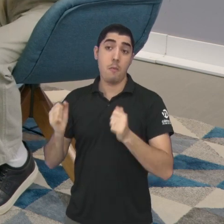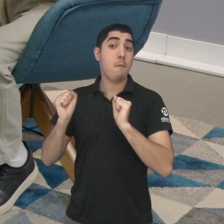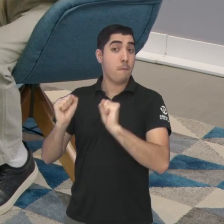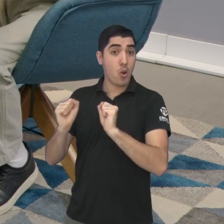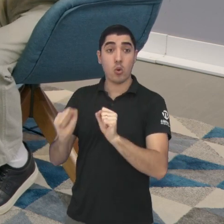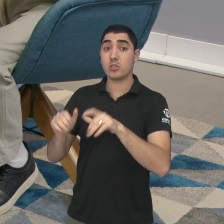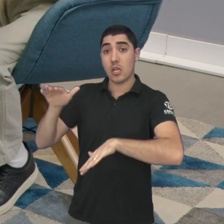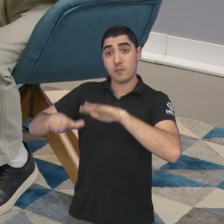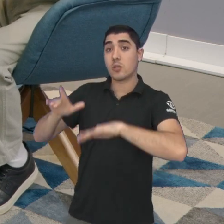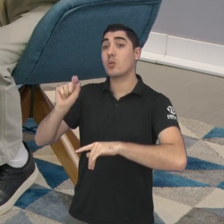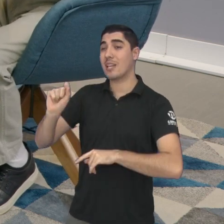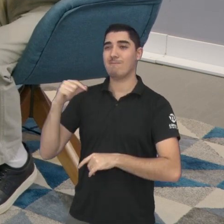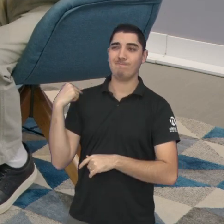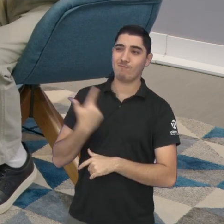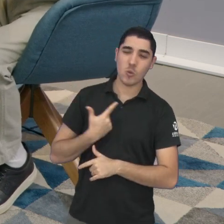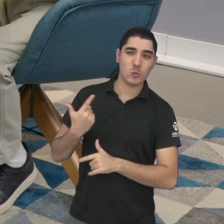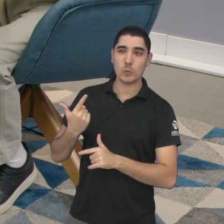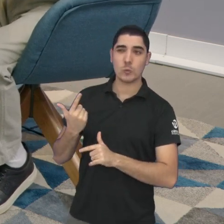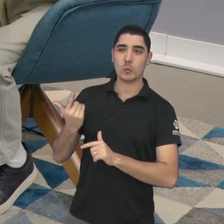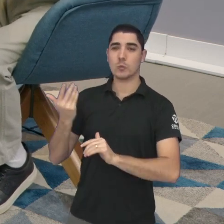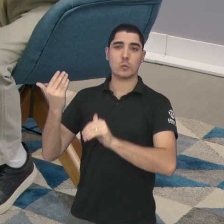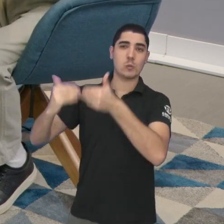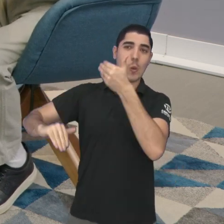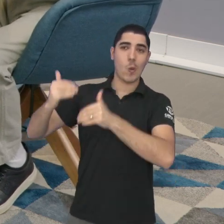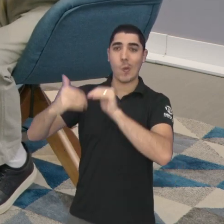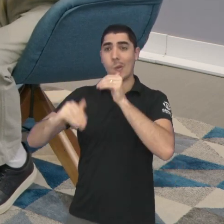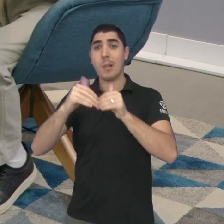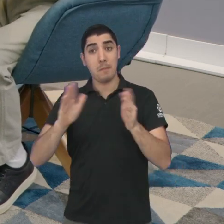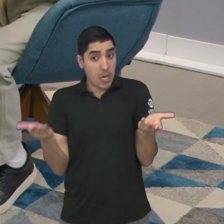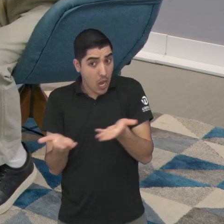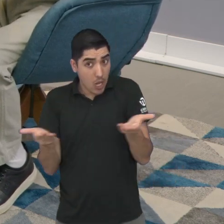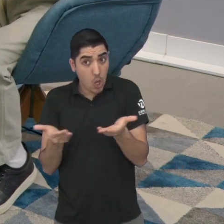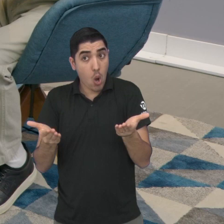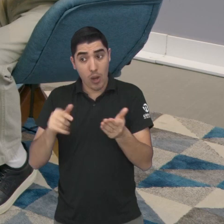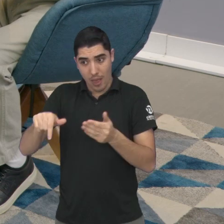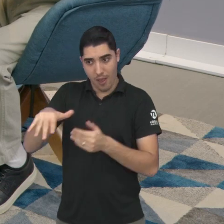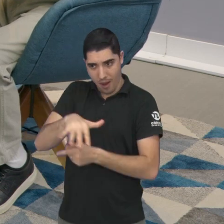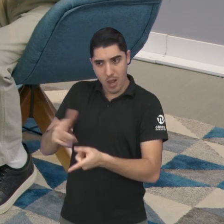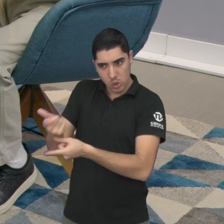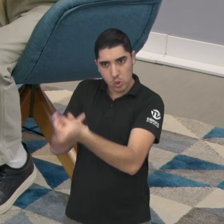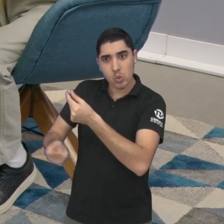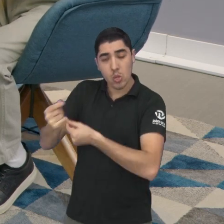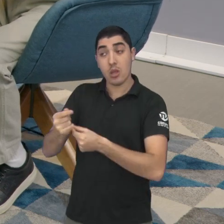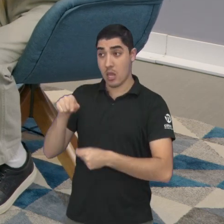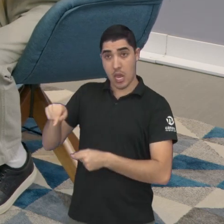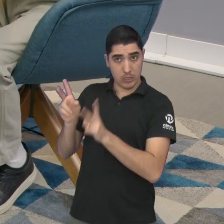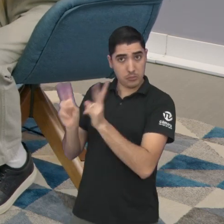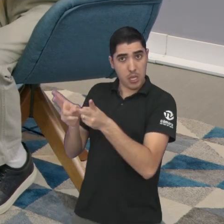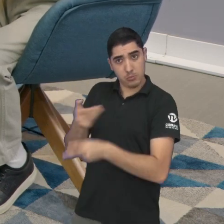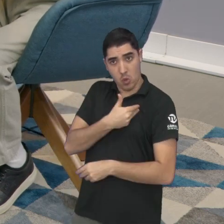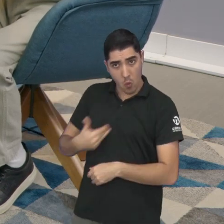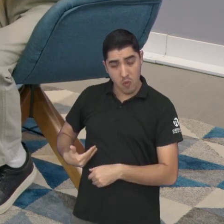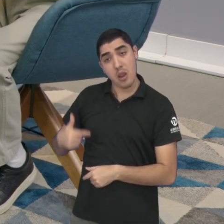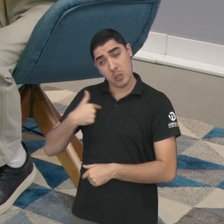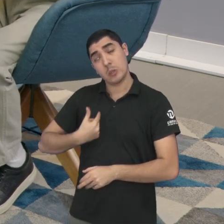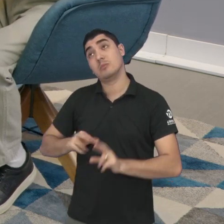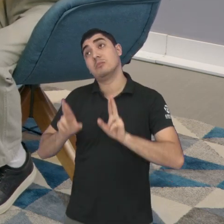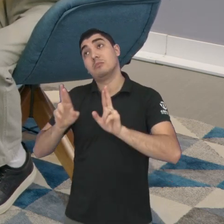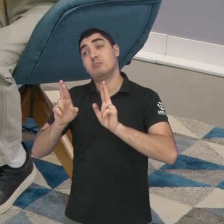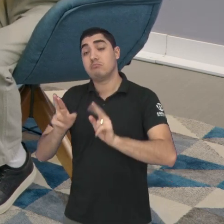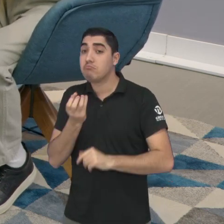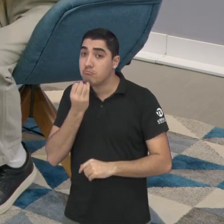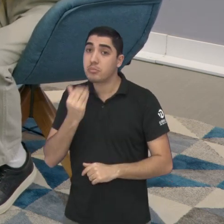ser contra. Mas eu estou otimista assim agora com a economia, com o próprio governo. Então, eles têm falado